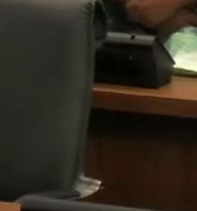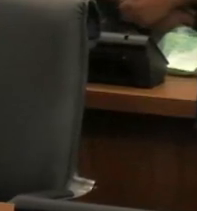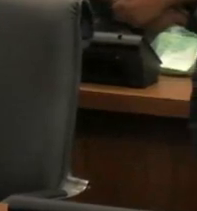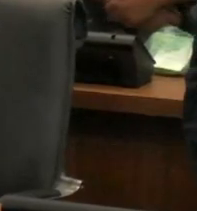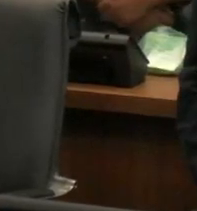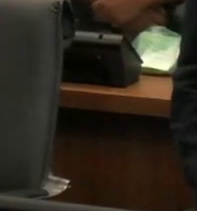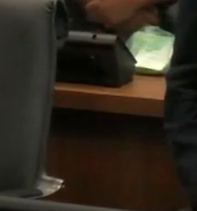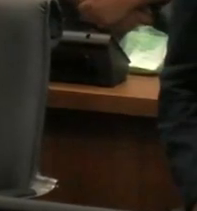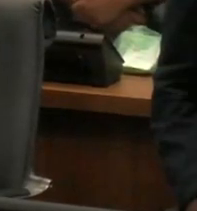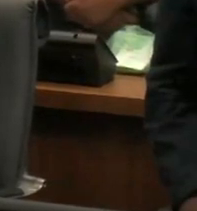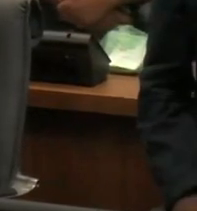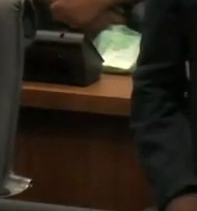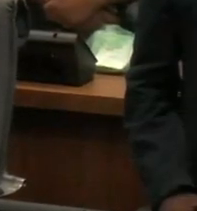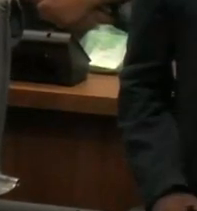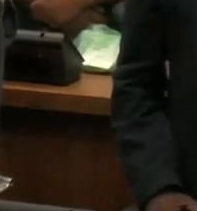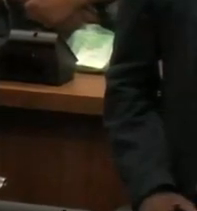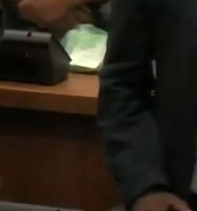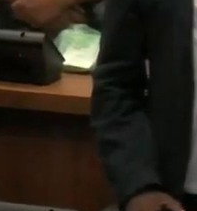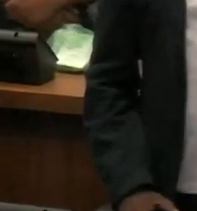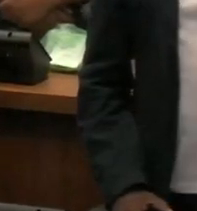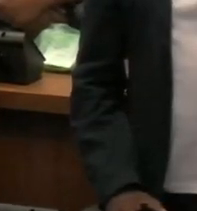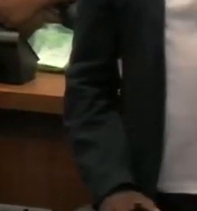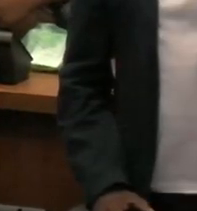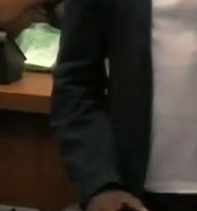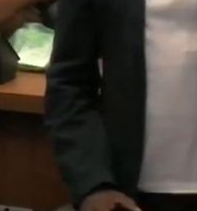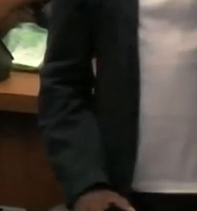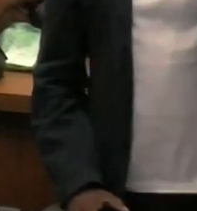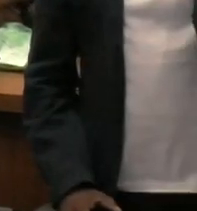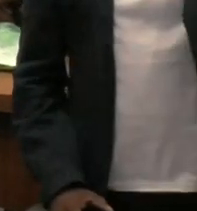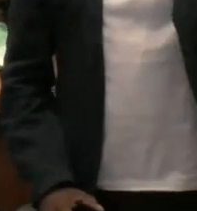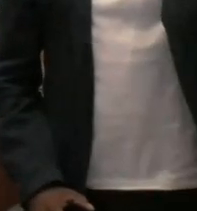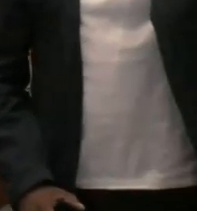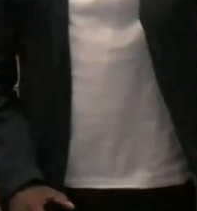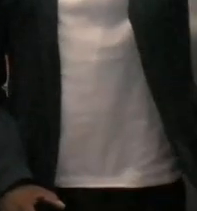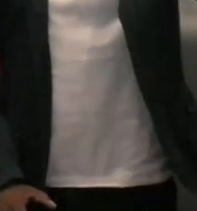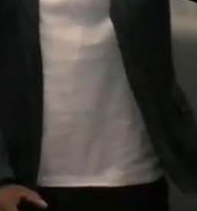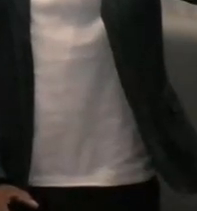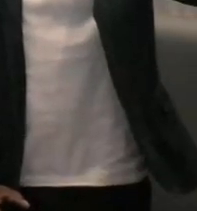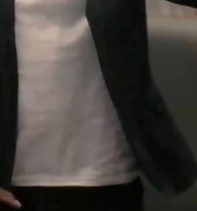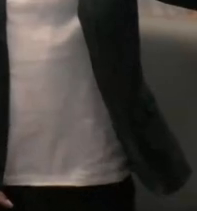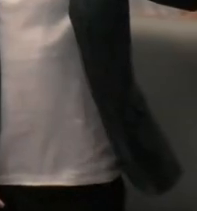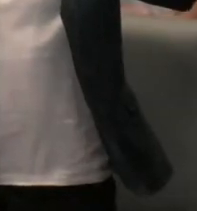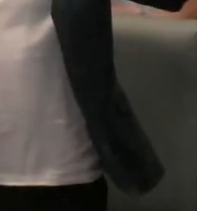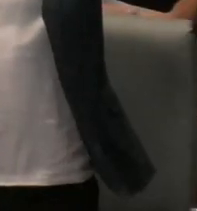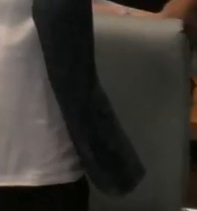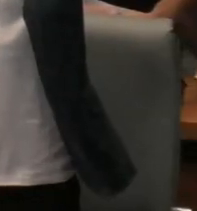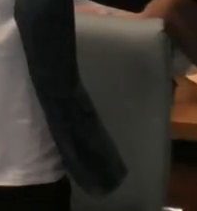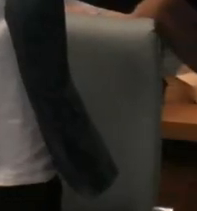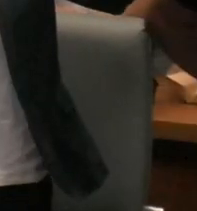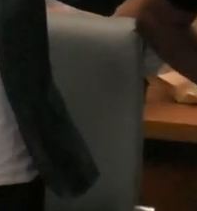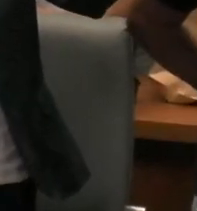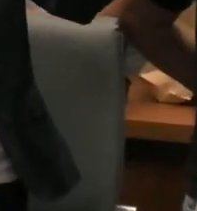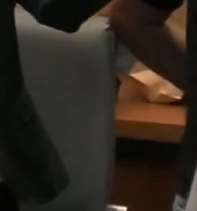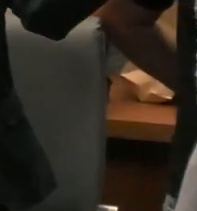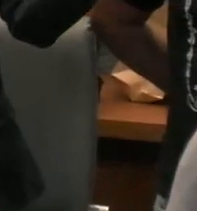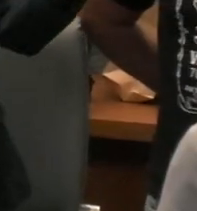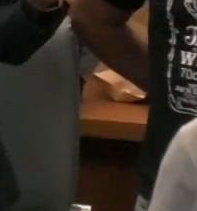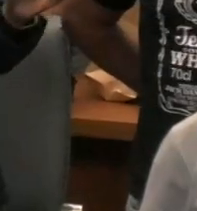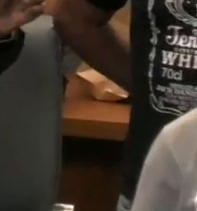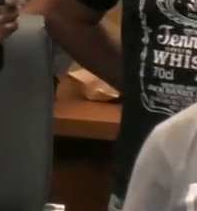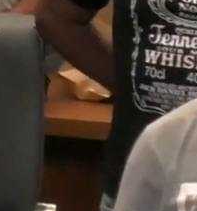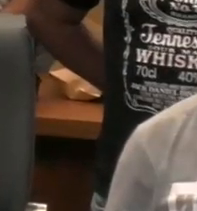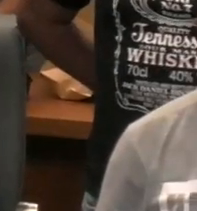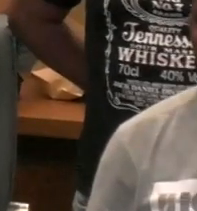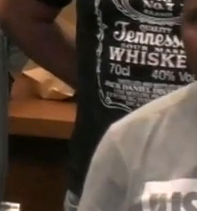essa igualdade conseguimos conquistar com braço forte em que eu tenho